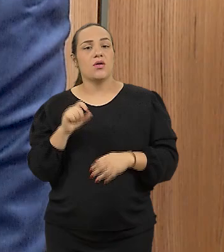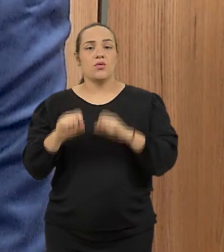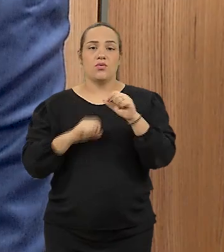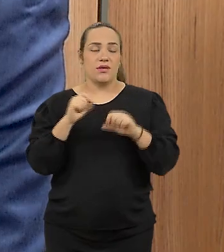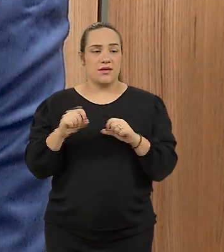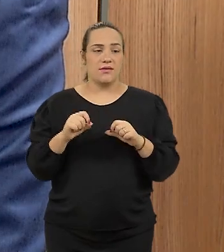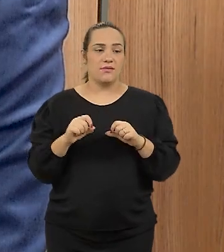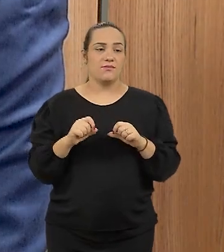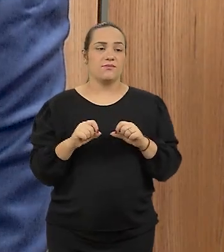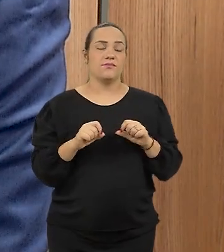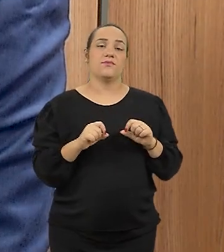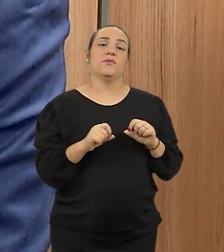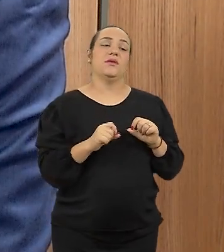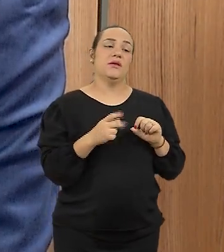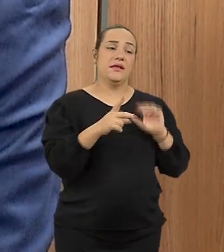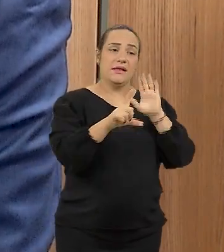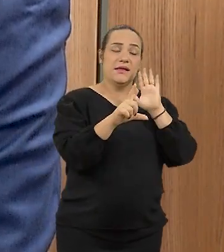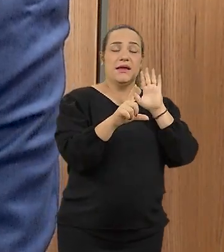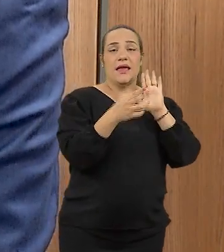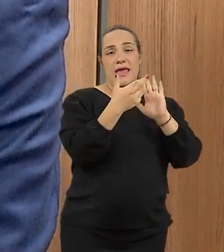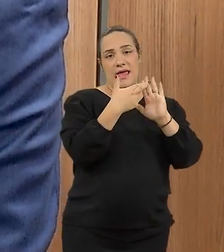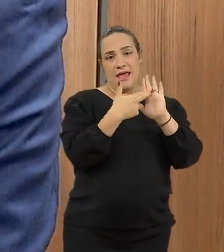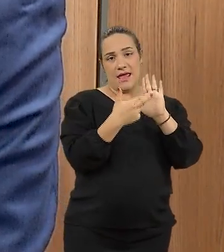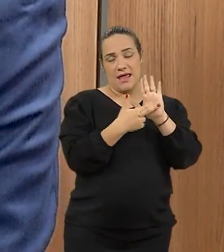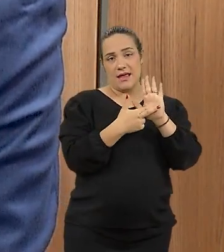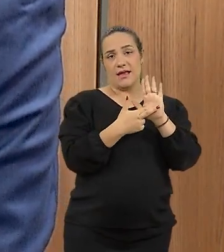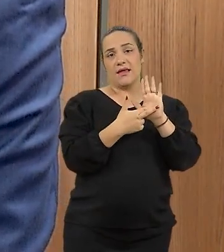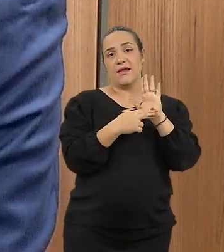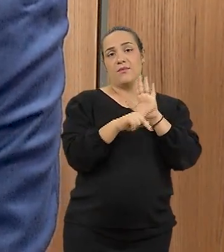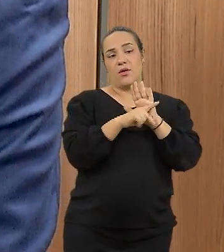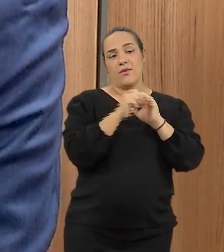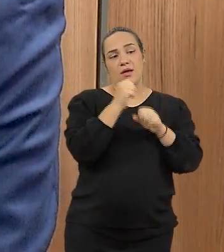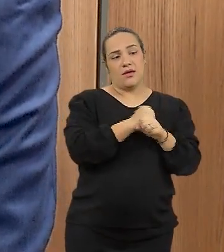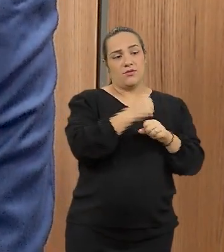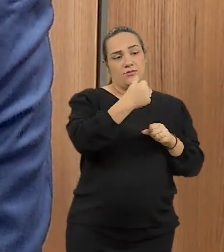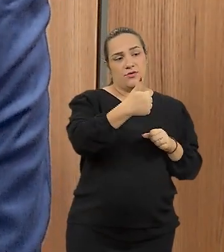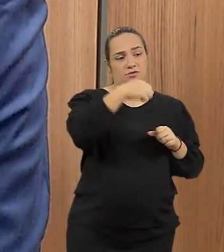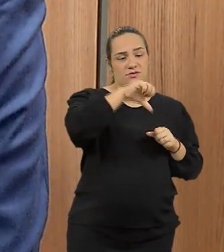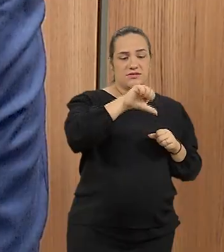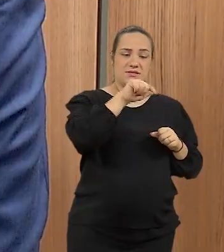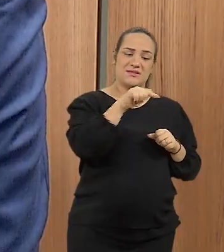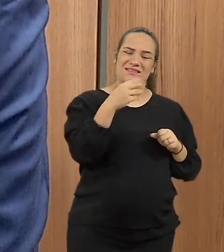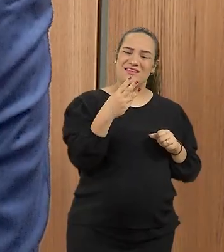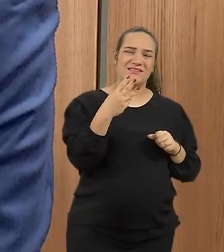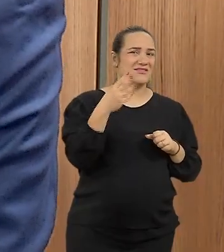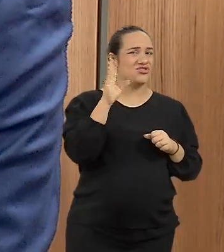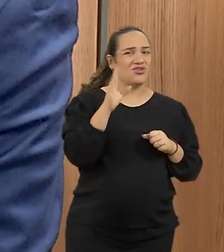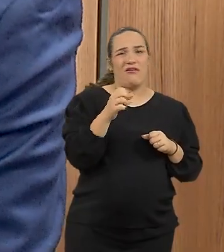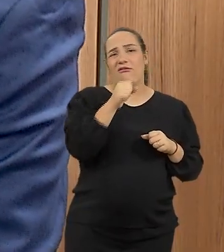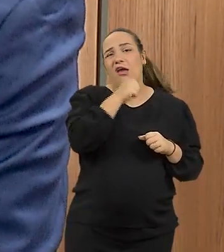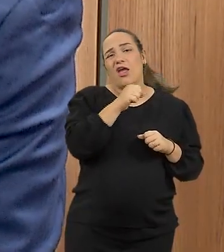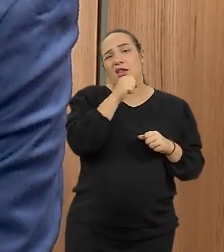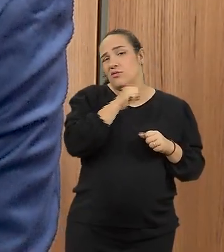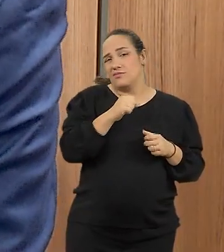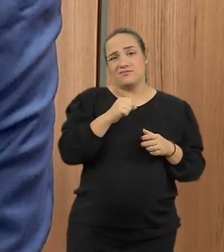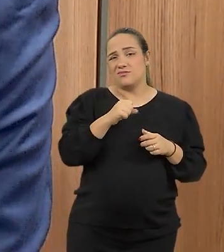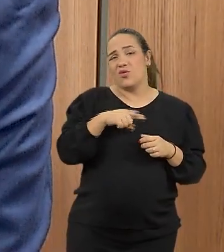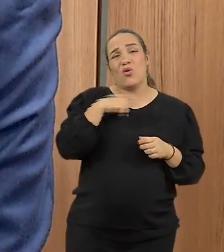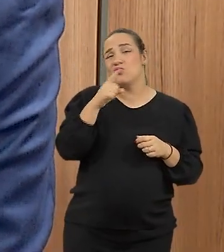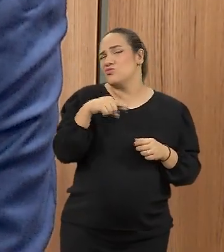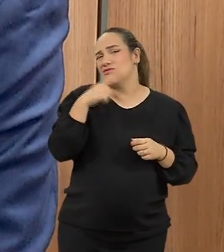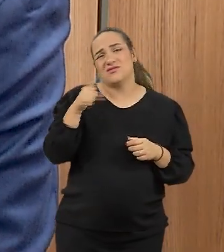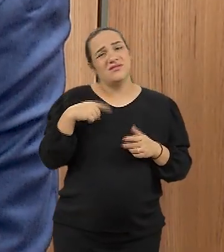que o Código de 73, na sua estrutura científica, ele estava ultrapassado. Ele já não atendia